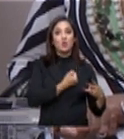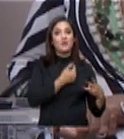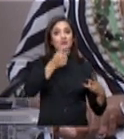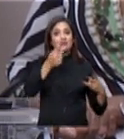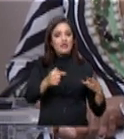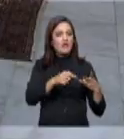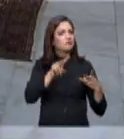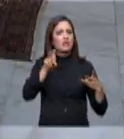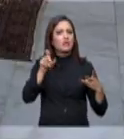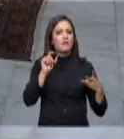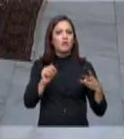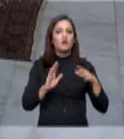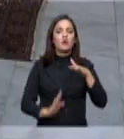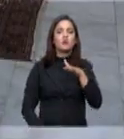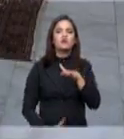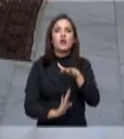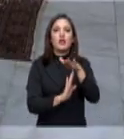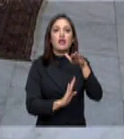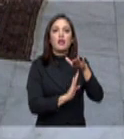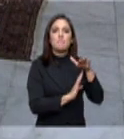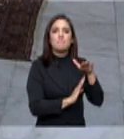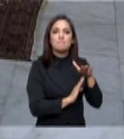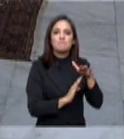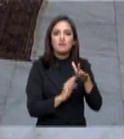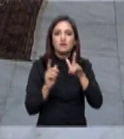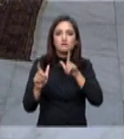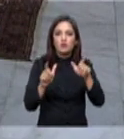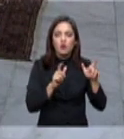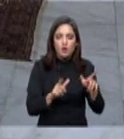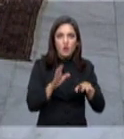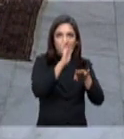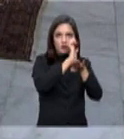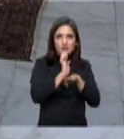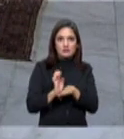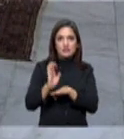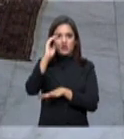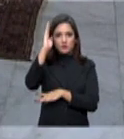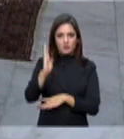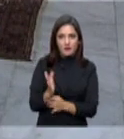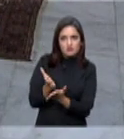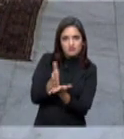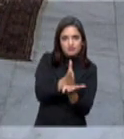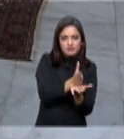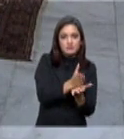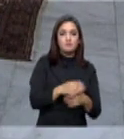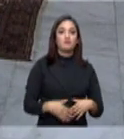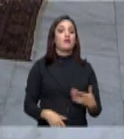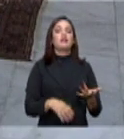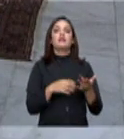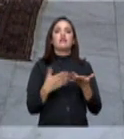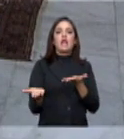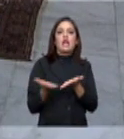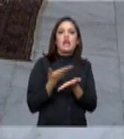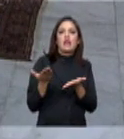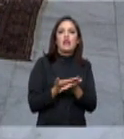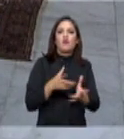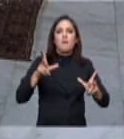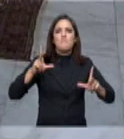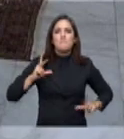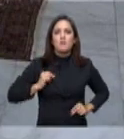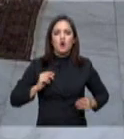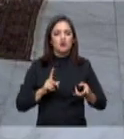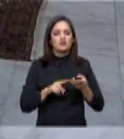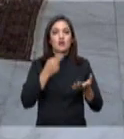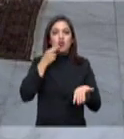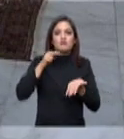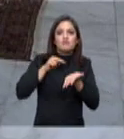que dispunha sobre os limites territoriais entre os estados do Brasil. Livros de posse, correspondências